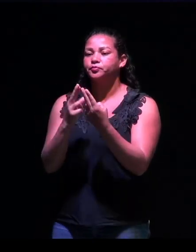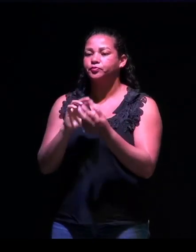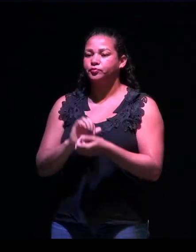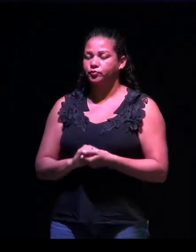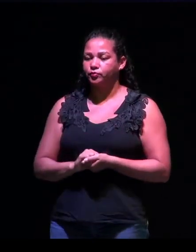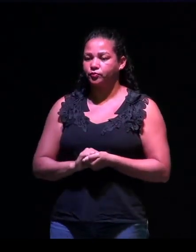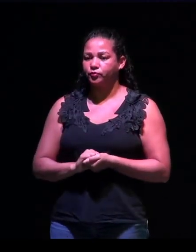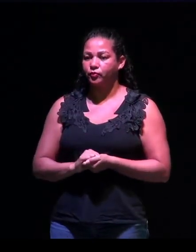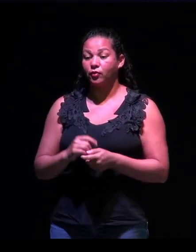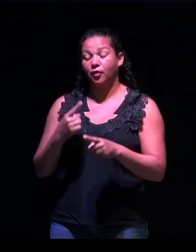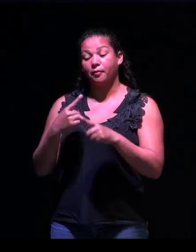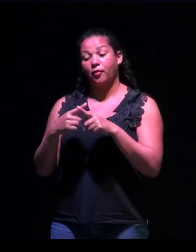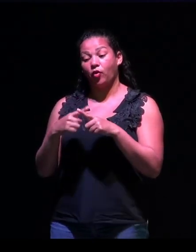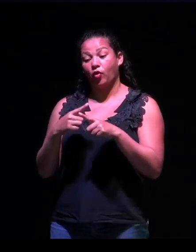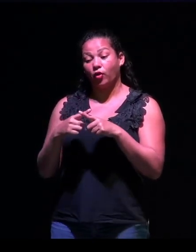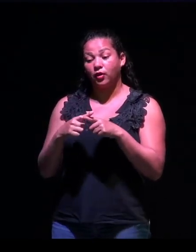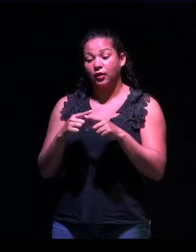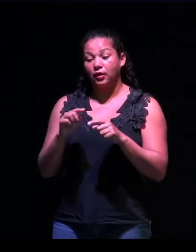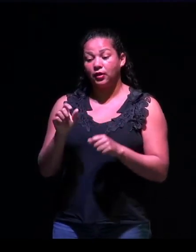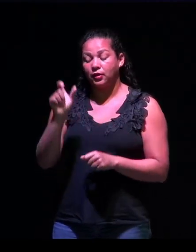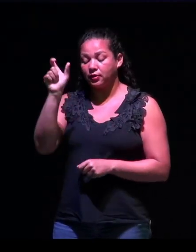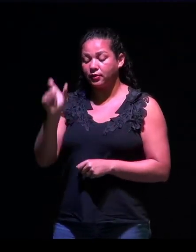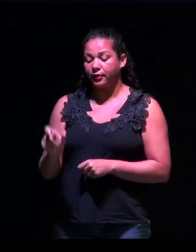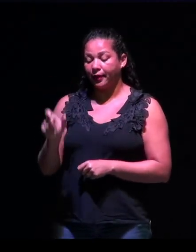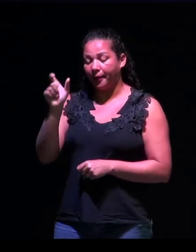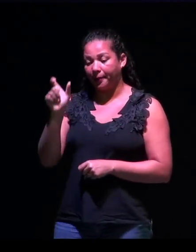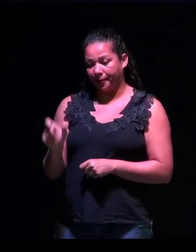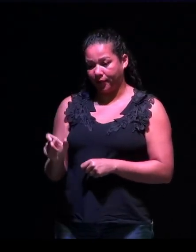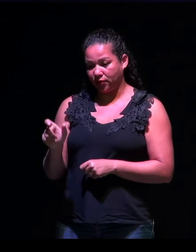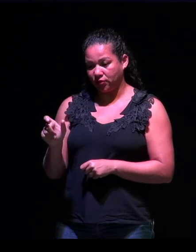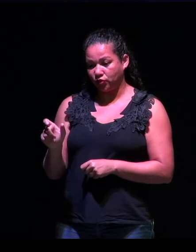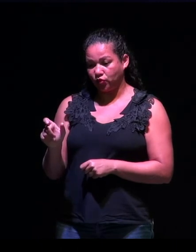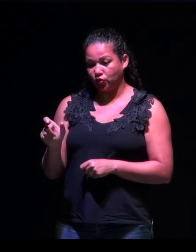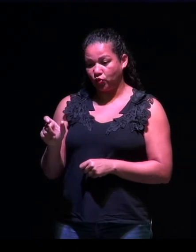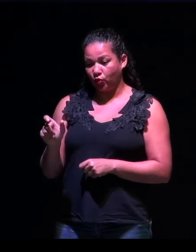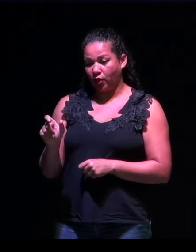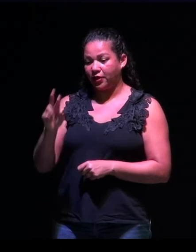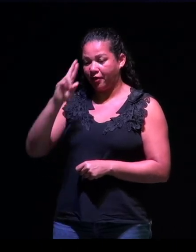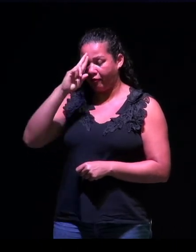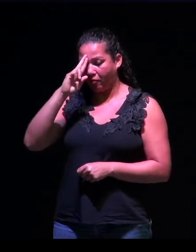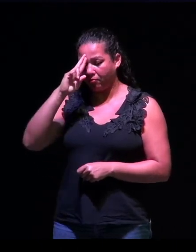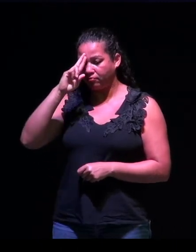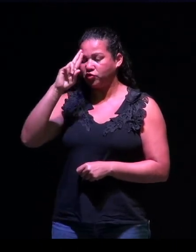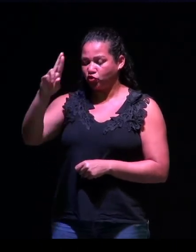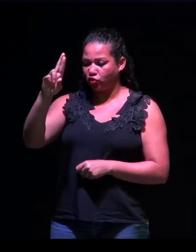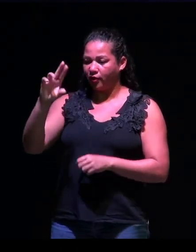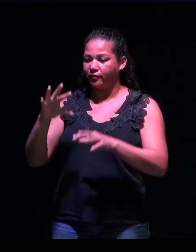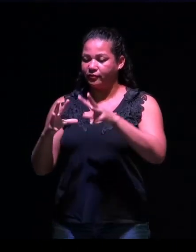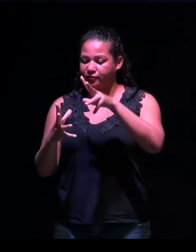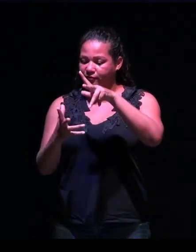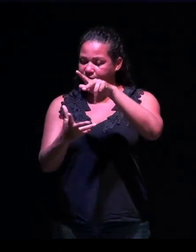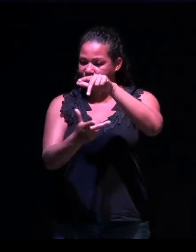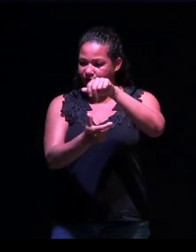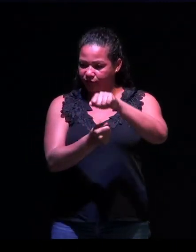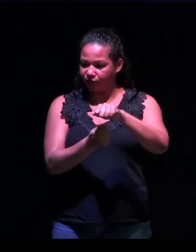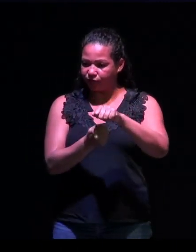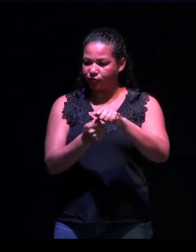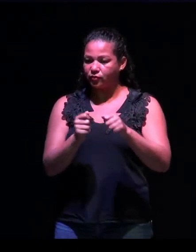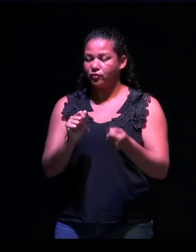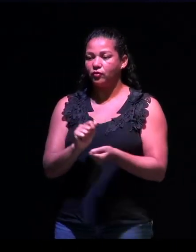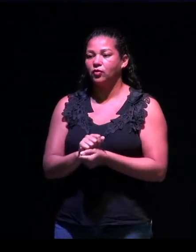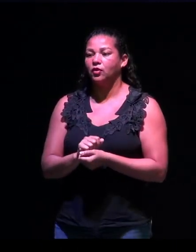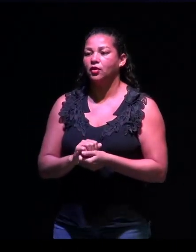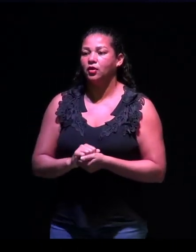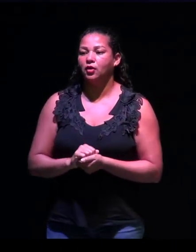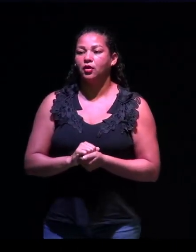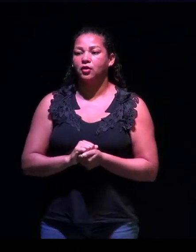quem estava no comando, irmãos, o Brasil é uma nação abençoada. Até hoje, quem abre todos os anos a Assembleia Geral das